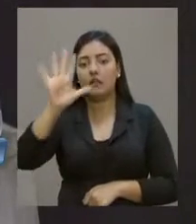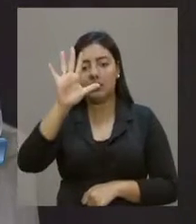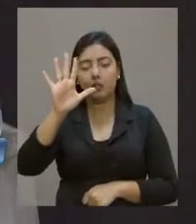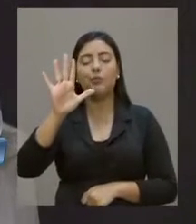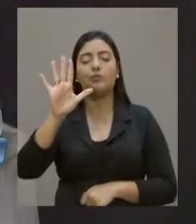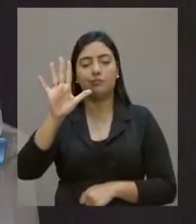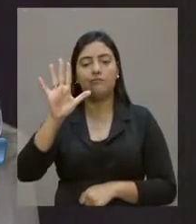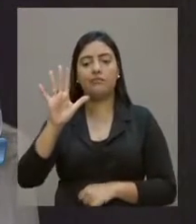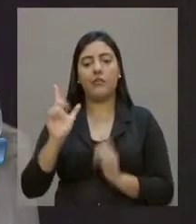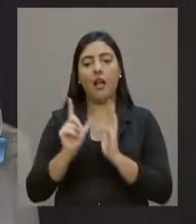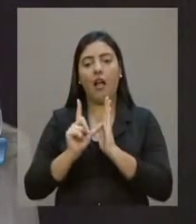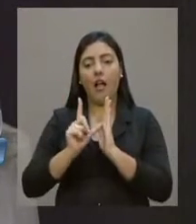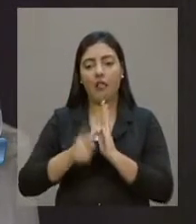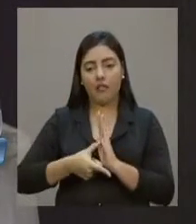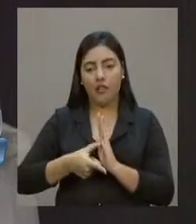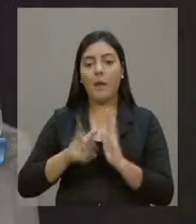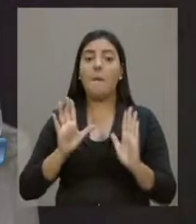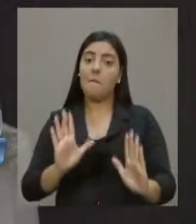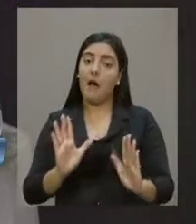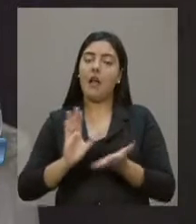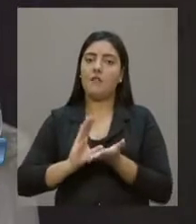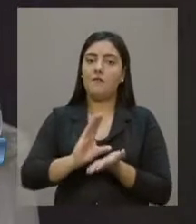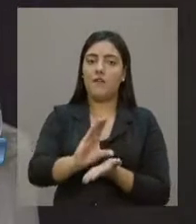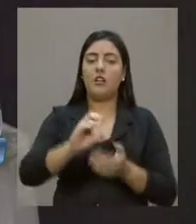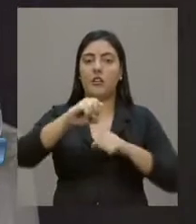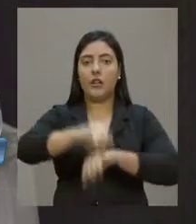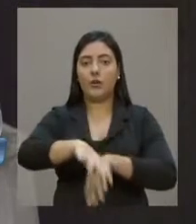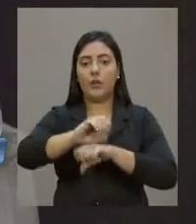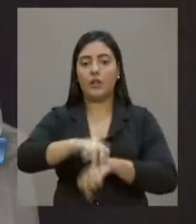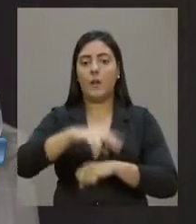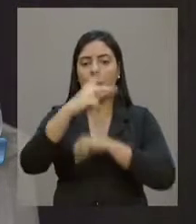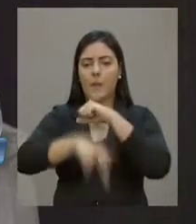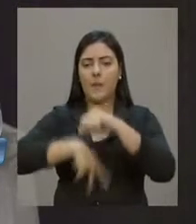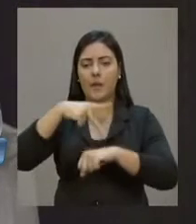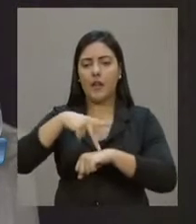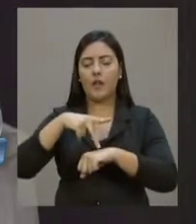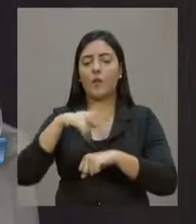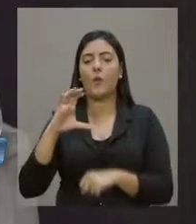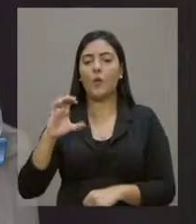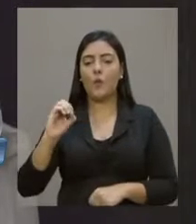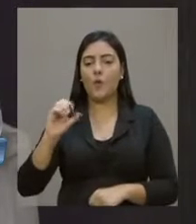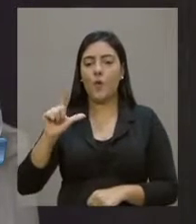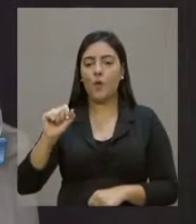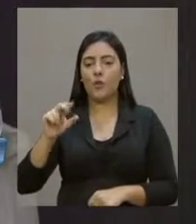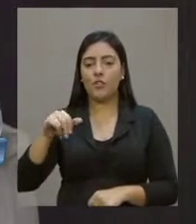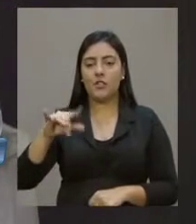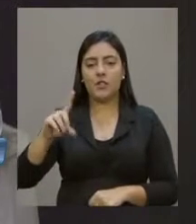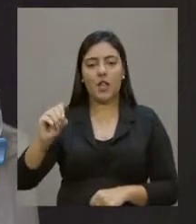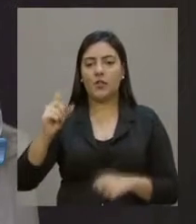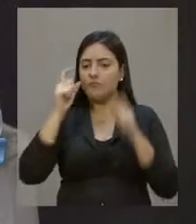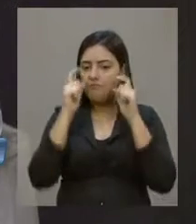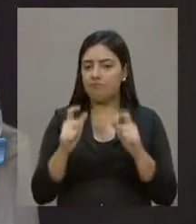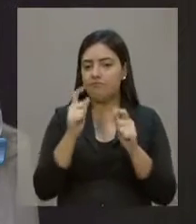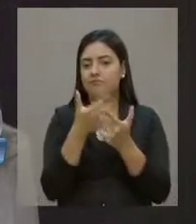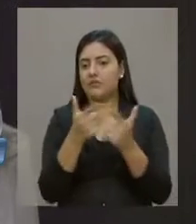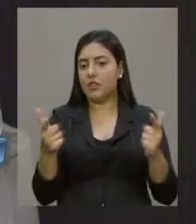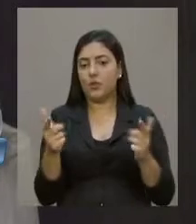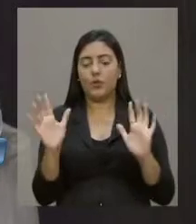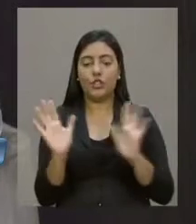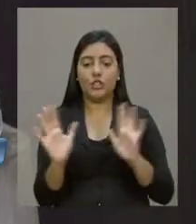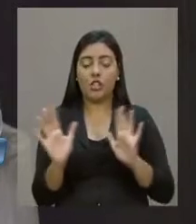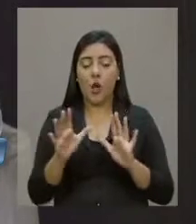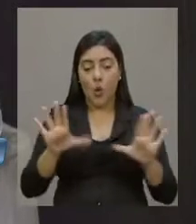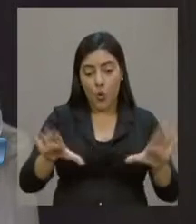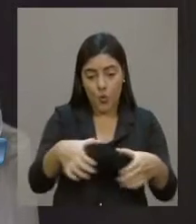tardiamente, investe em educação. Porque um país colonizado, obviamente, não interessava ao colonizador